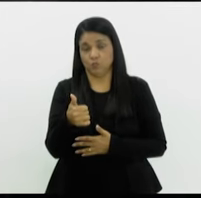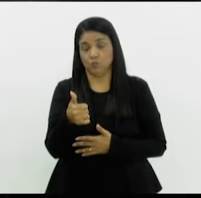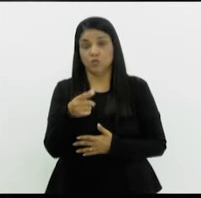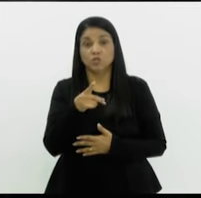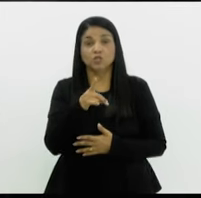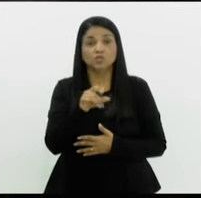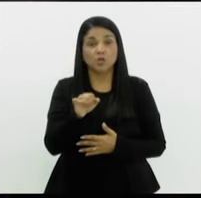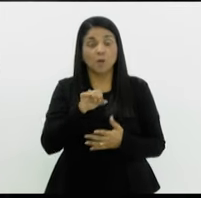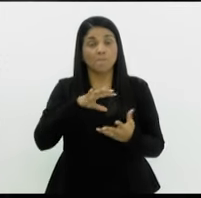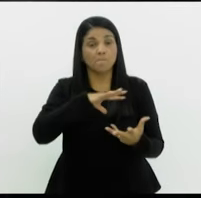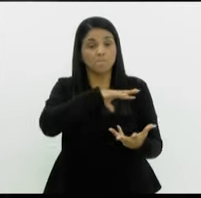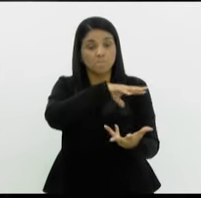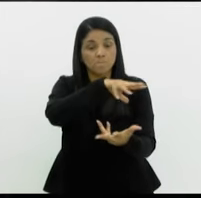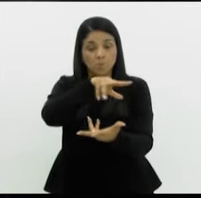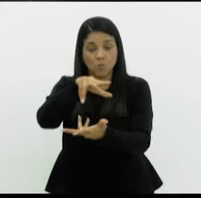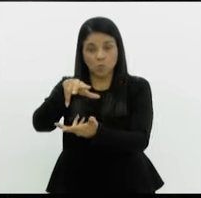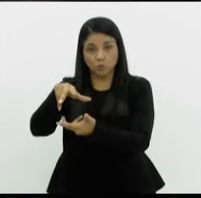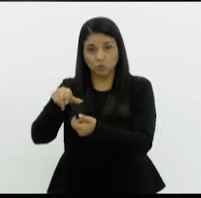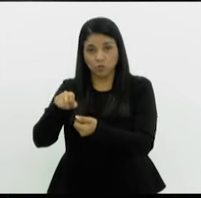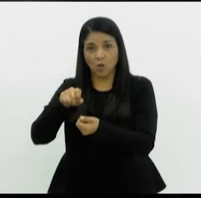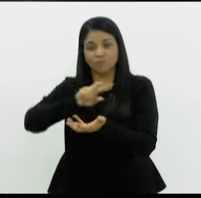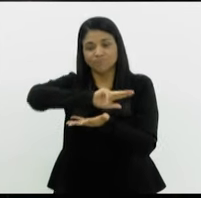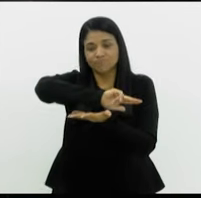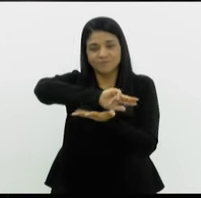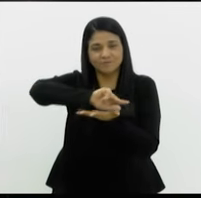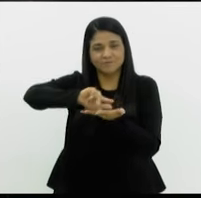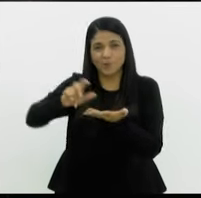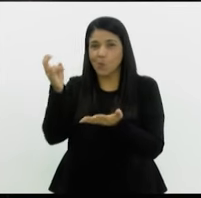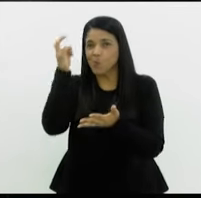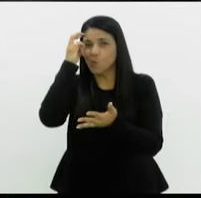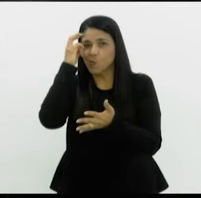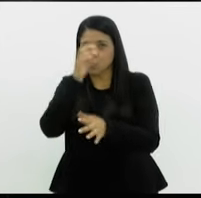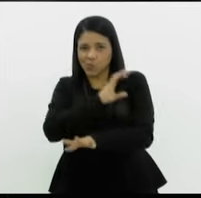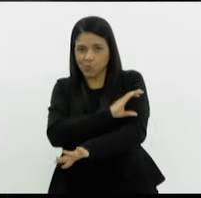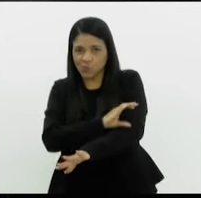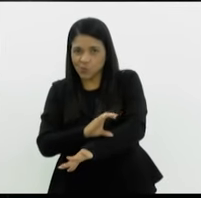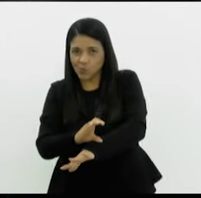Mundial da Diversidade Cultural.